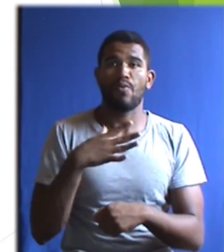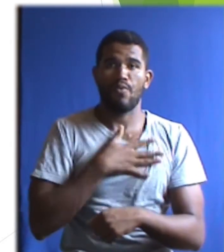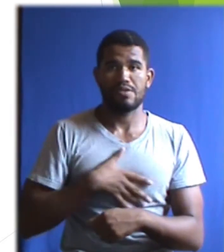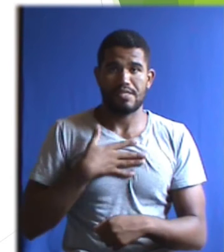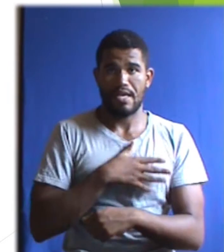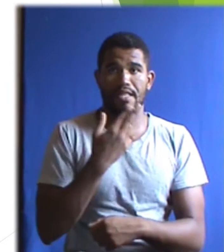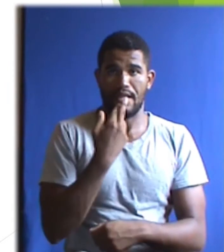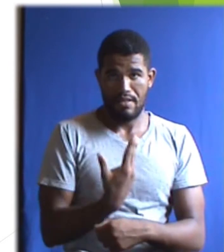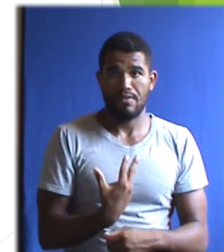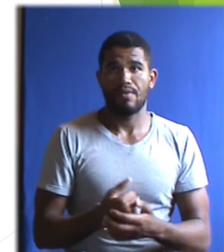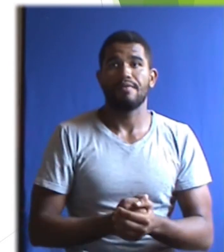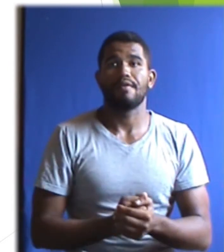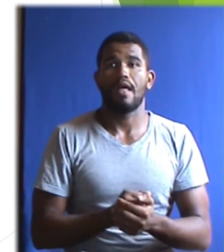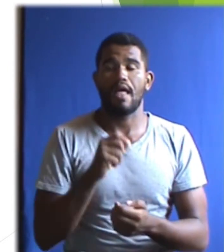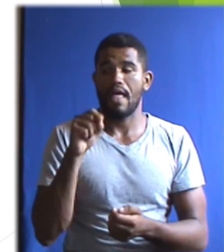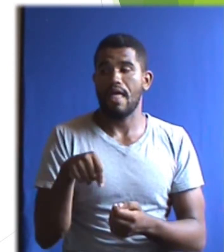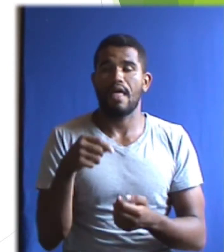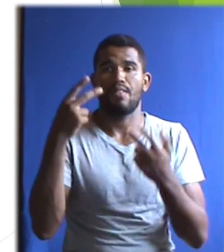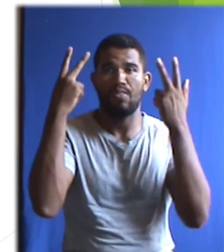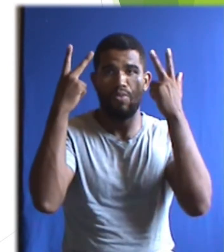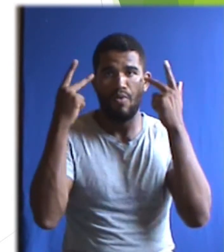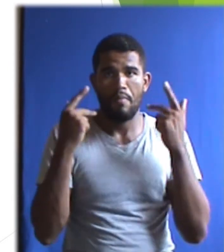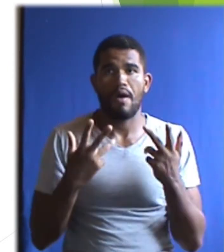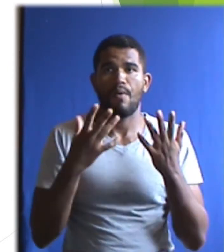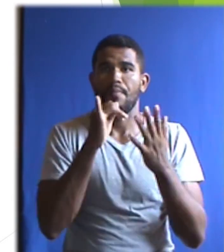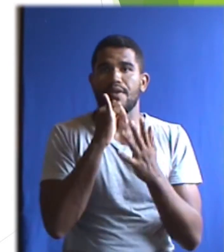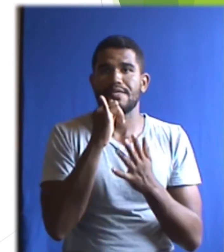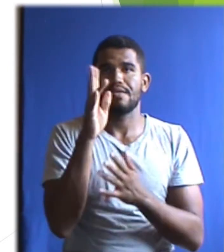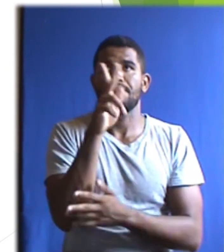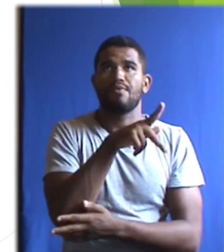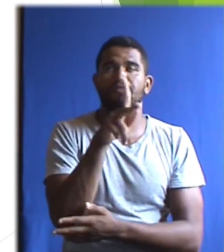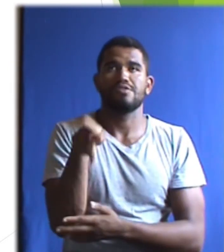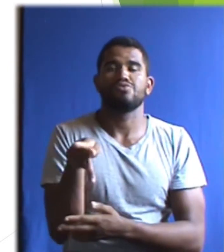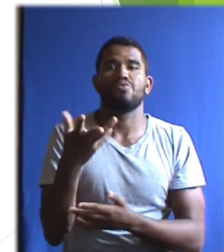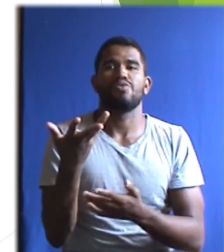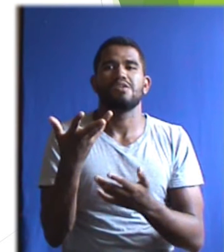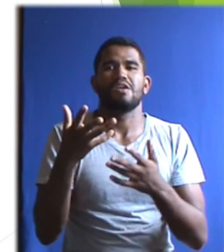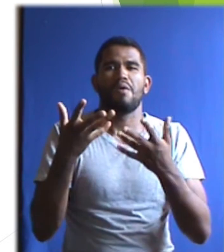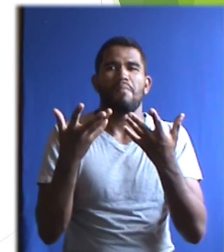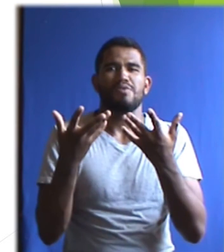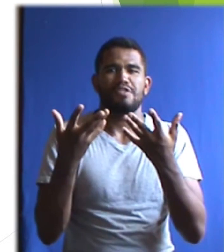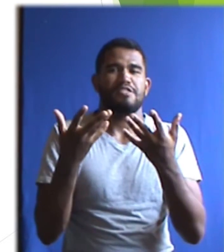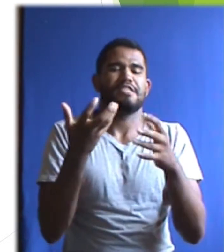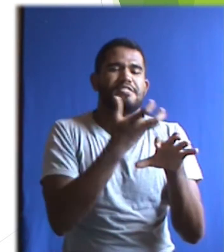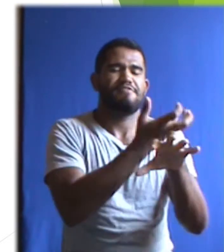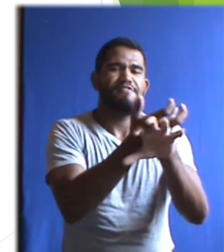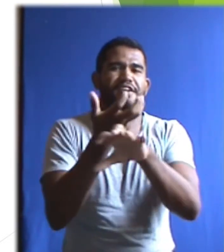tem que gostar daquilo ali, tá? É muito comum você se deparar com